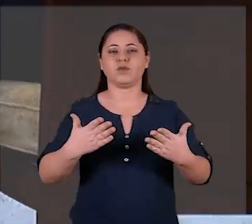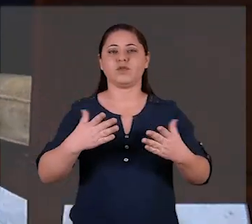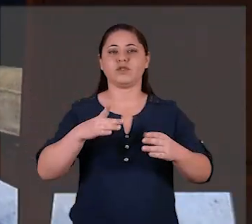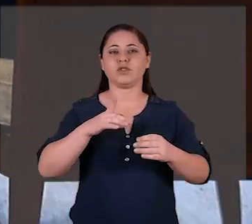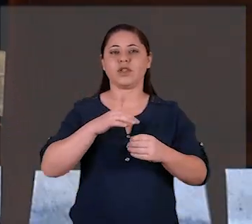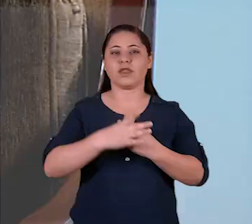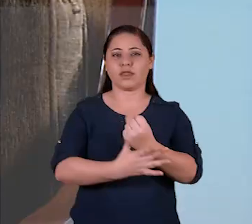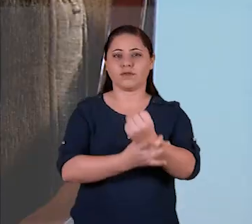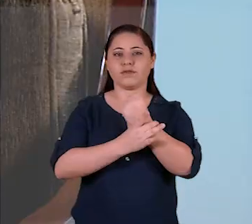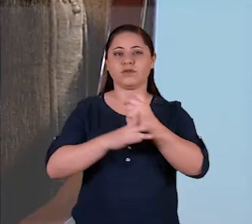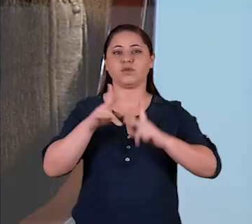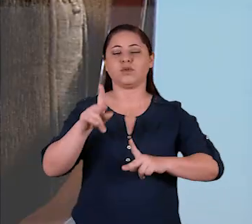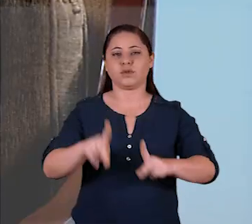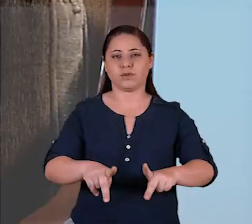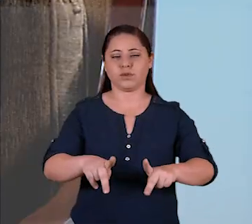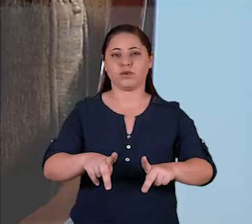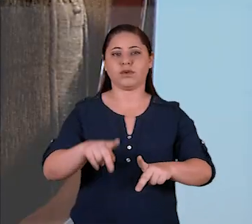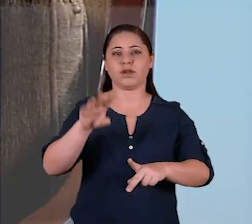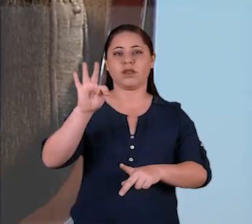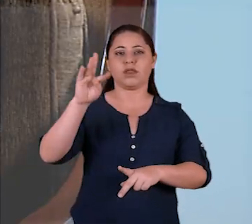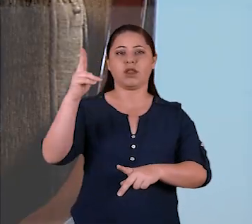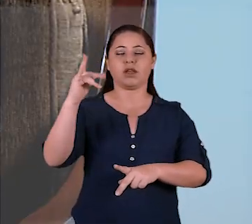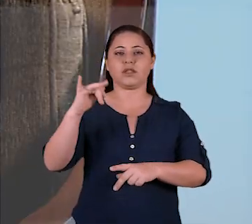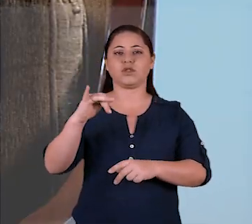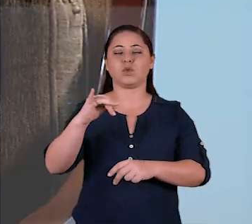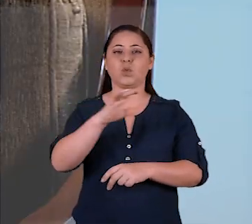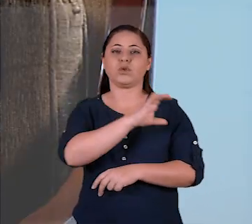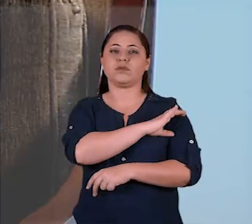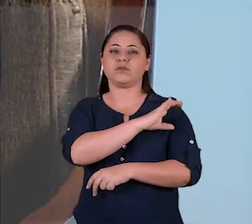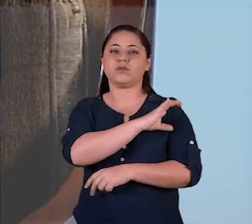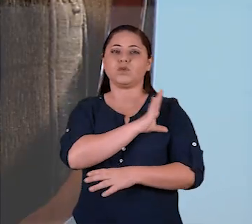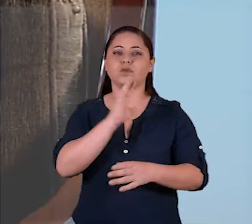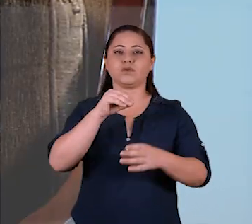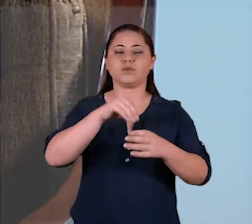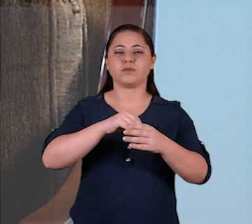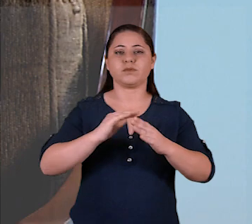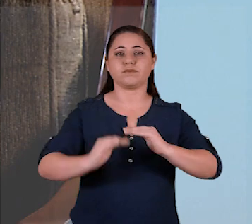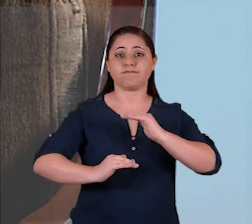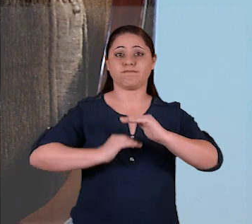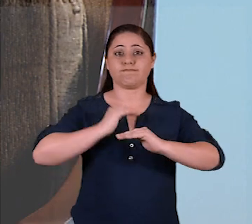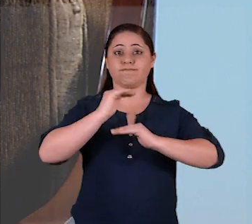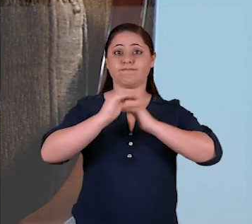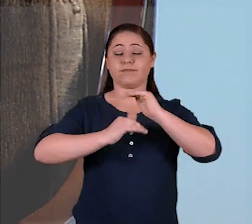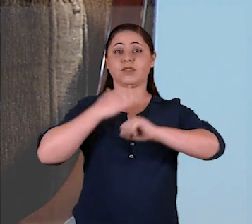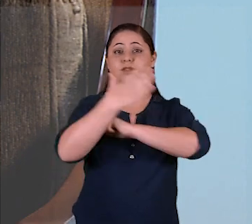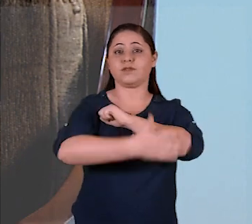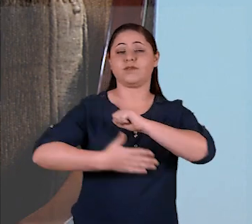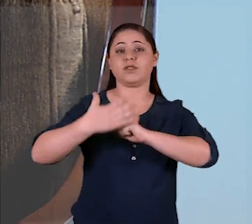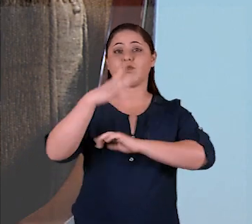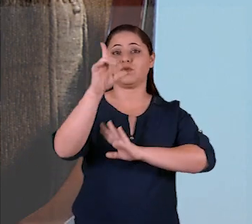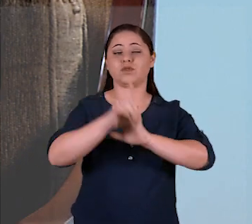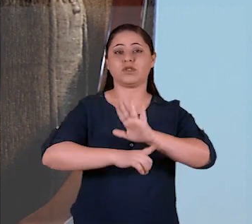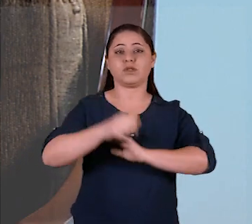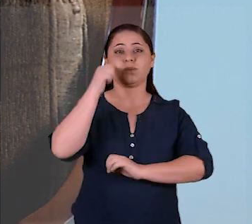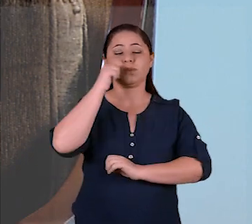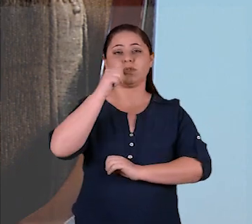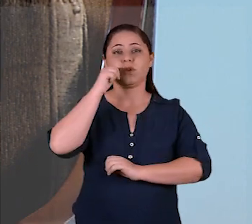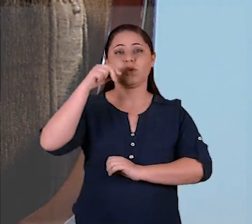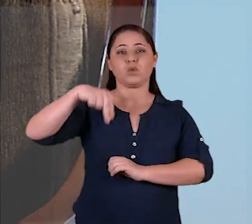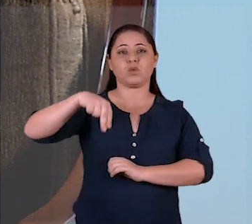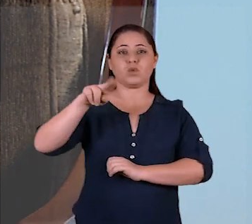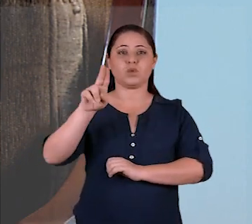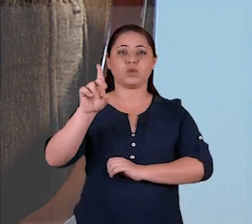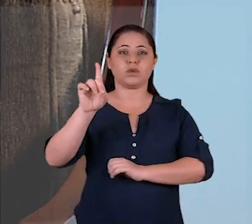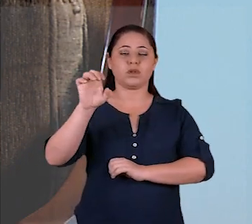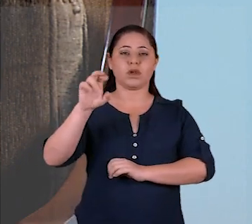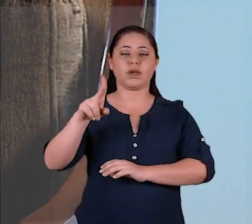defensora pública Thaís Dominato, coordenadora do Núcleo Institucional de Promoção e Defesa dos Direitos da Mulher, no DEM,